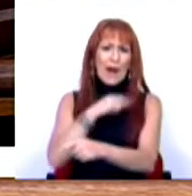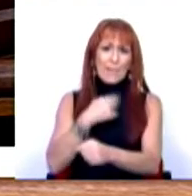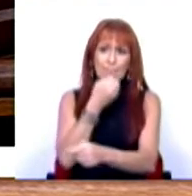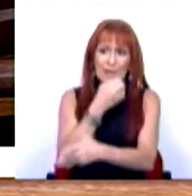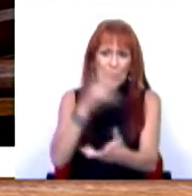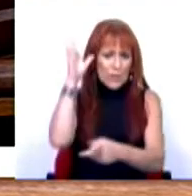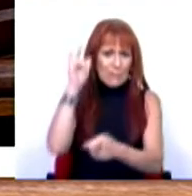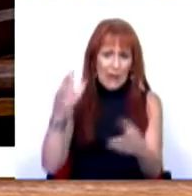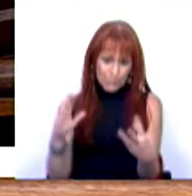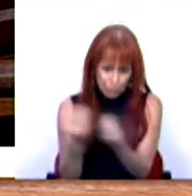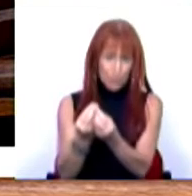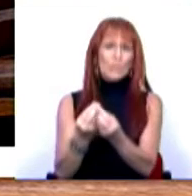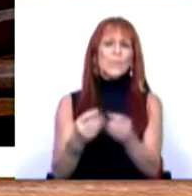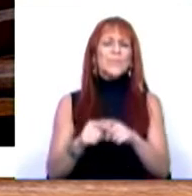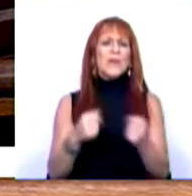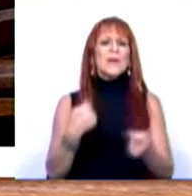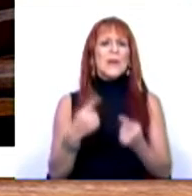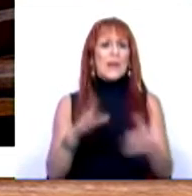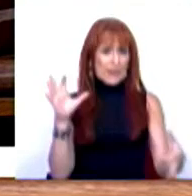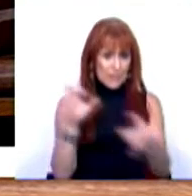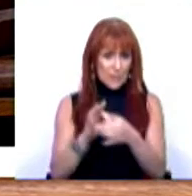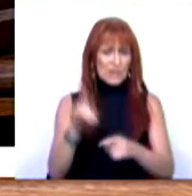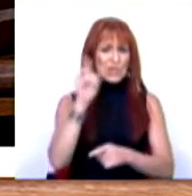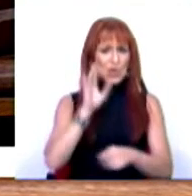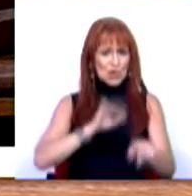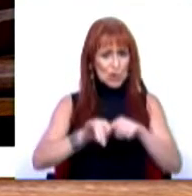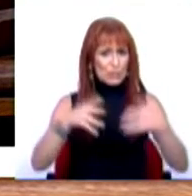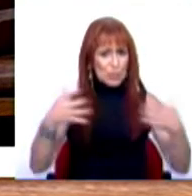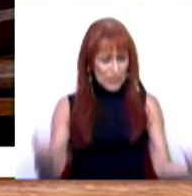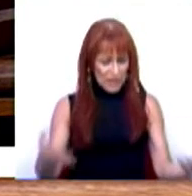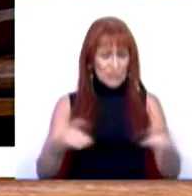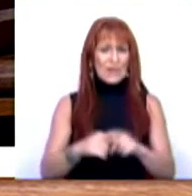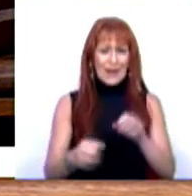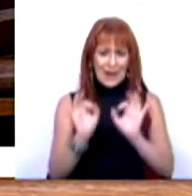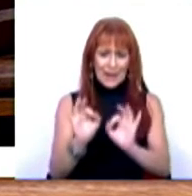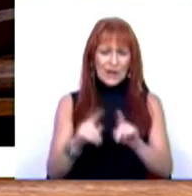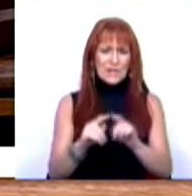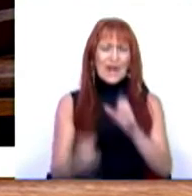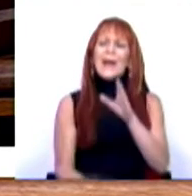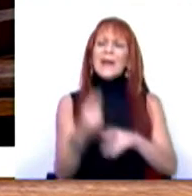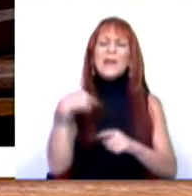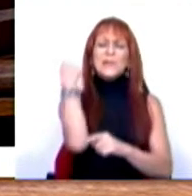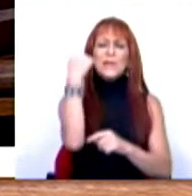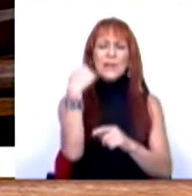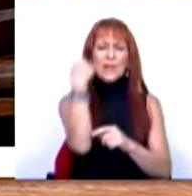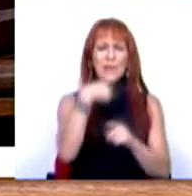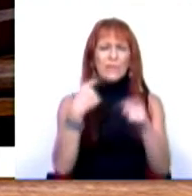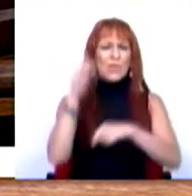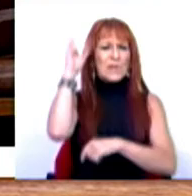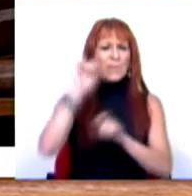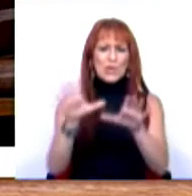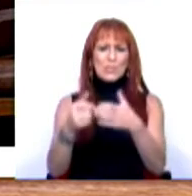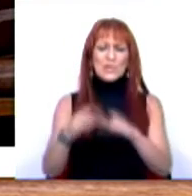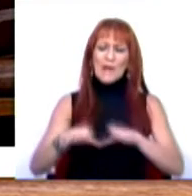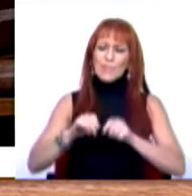perdidos. E ainda devemos, em coerência, senhoras e senhores deputados, na criação da figura animal comunitária, criar a possibilidade